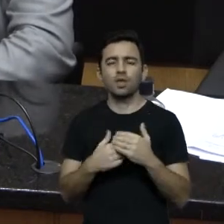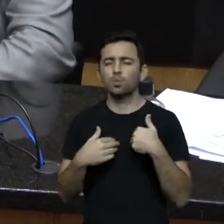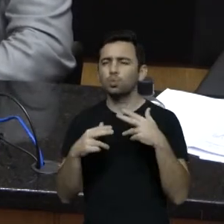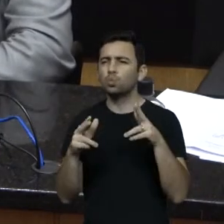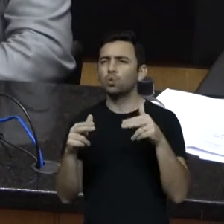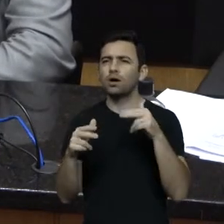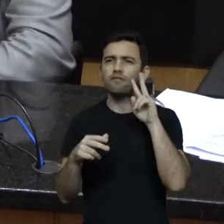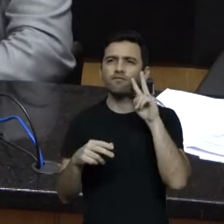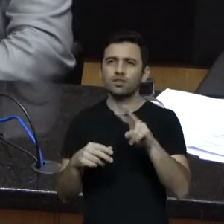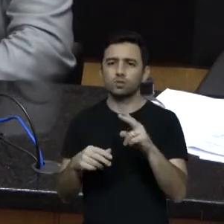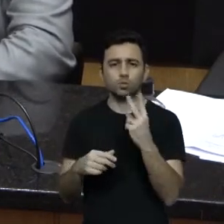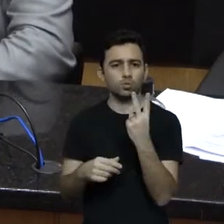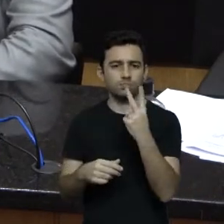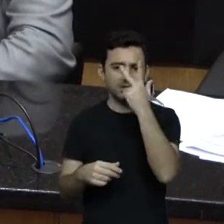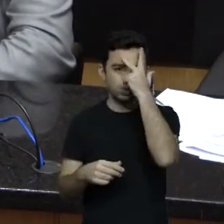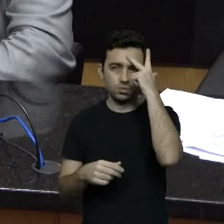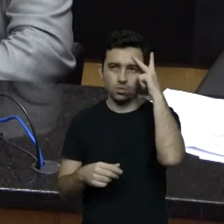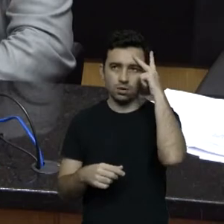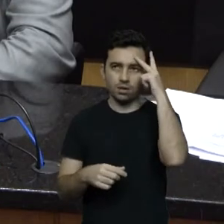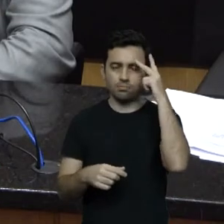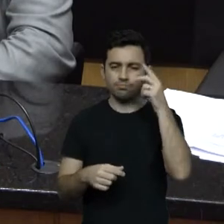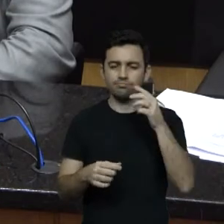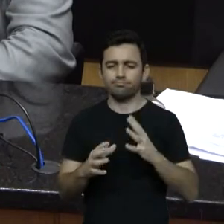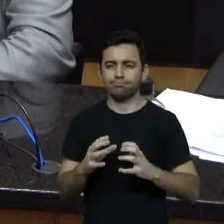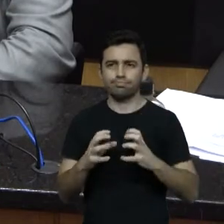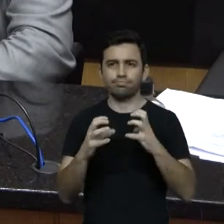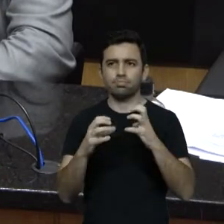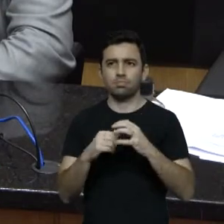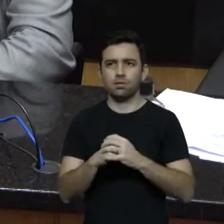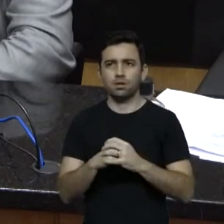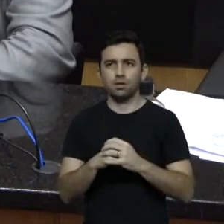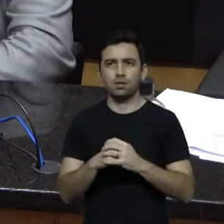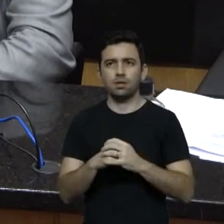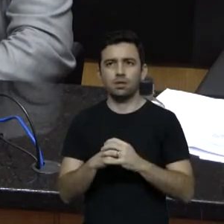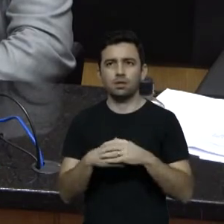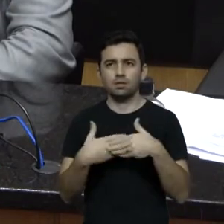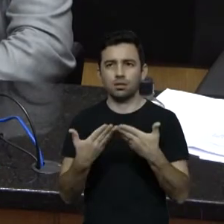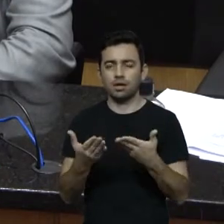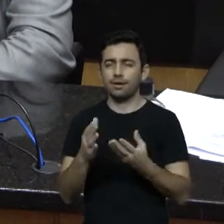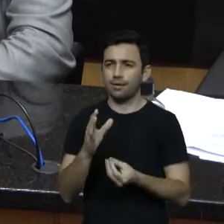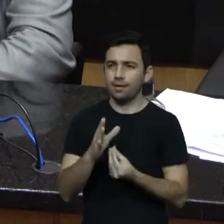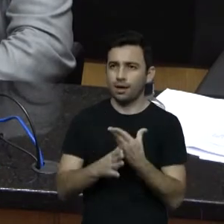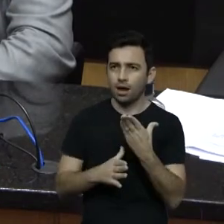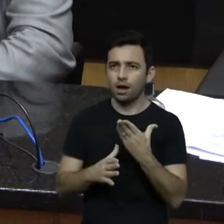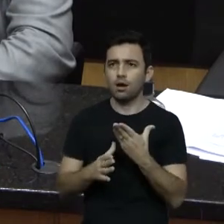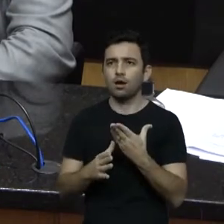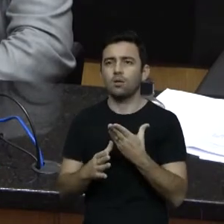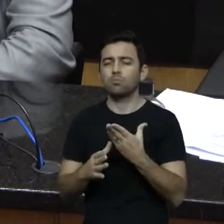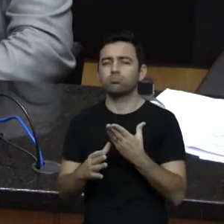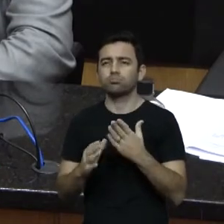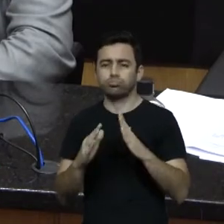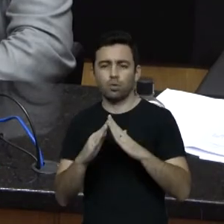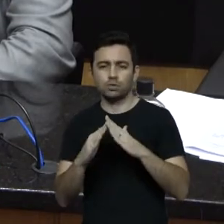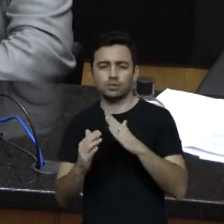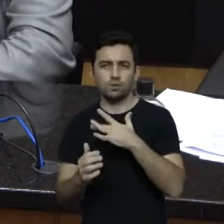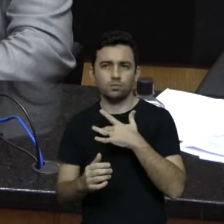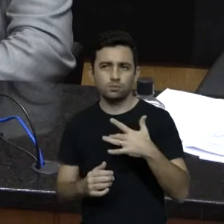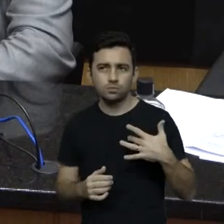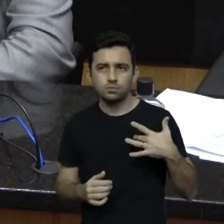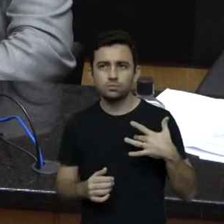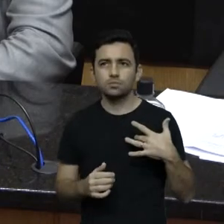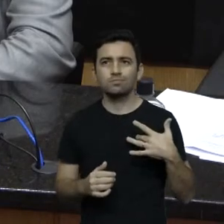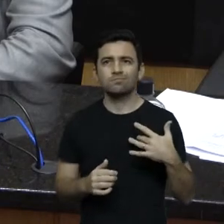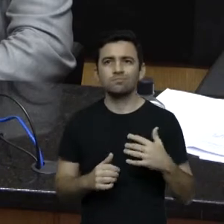brigarem lá no bar e dali sair em construir um posto de saúde agora de alugando trocando ideias com amadurecimento